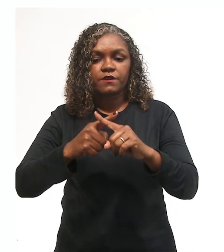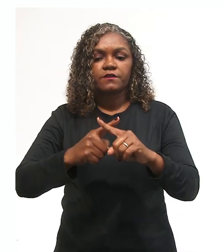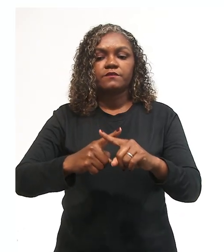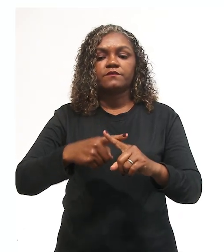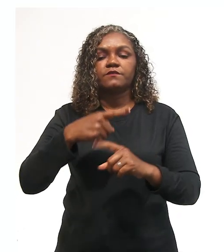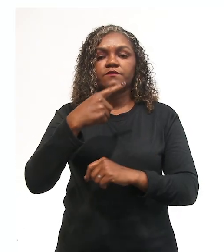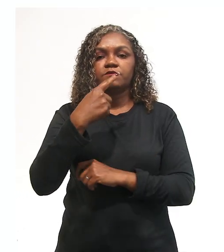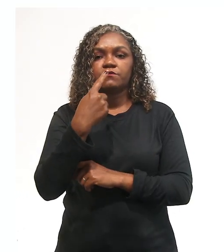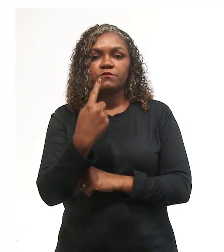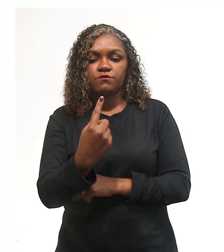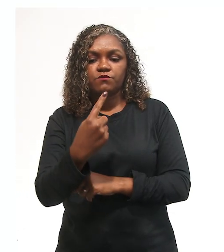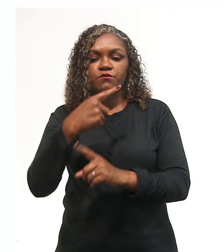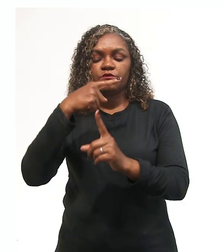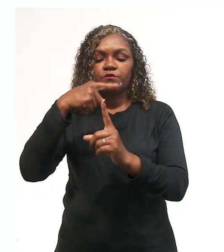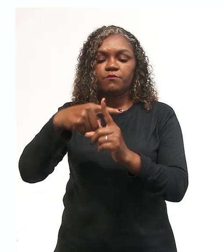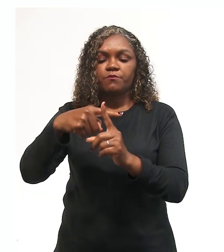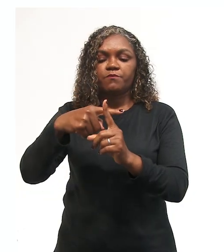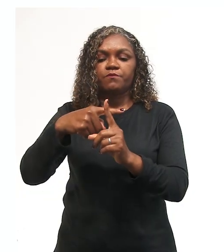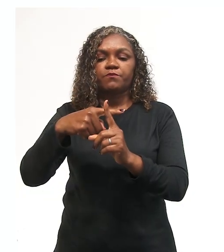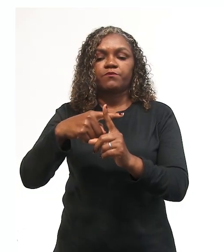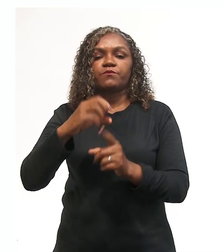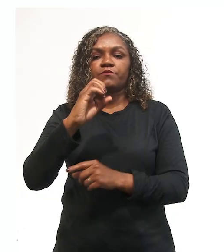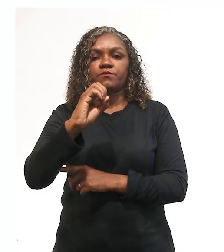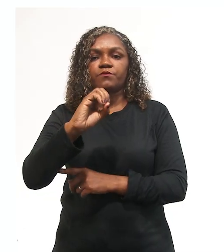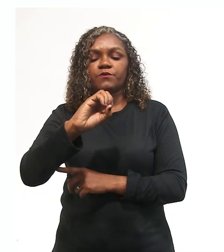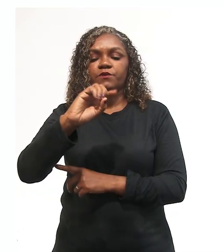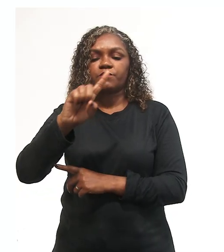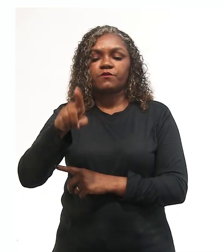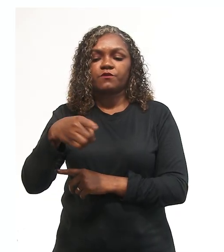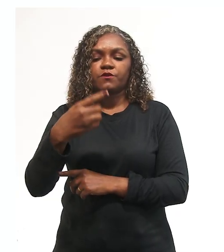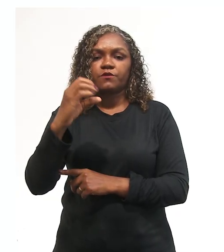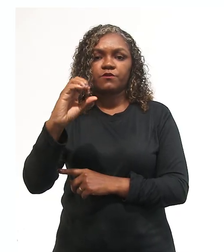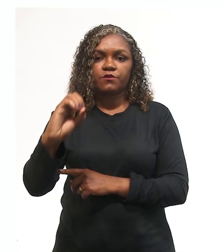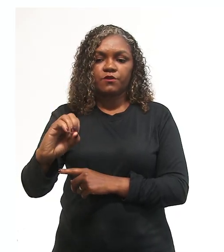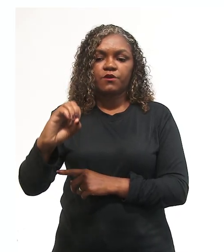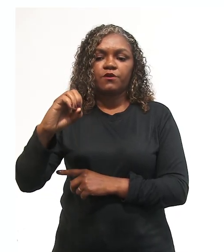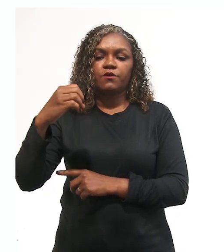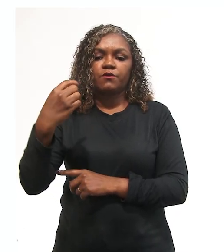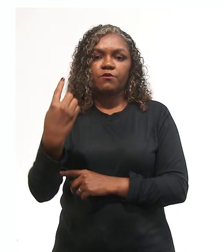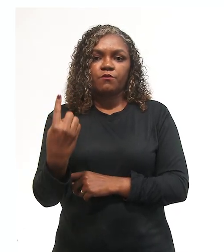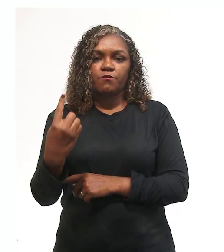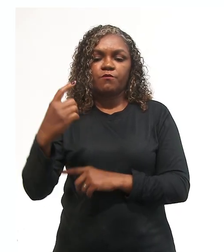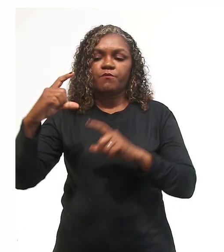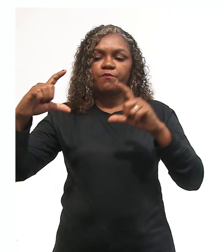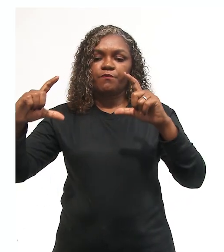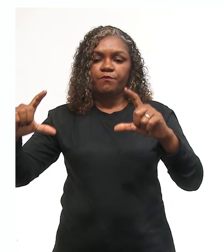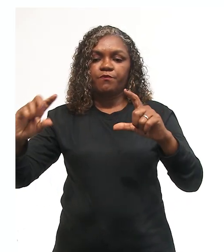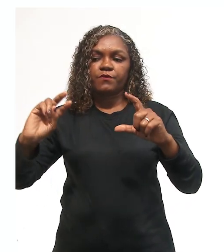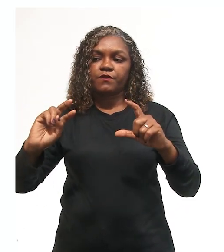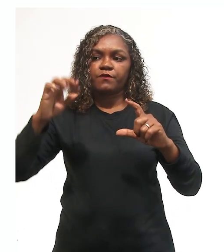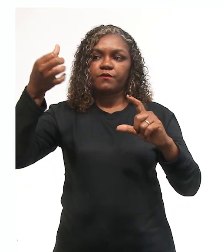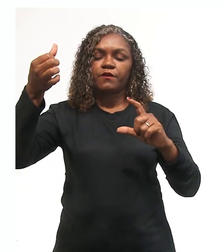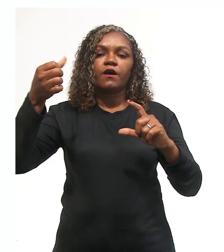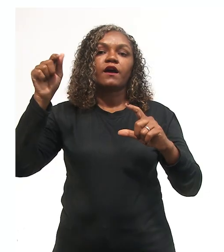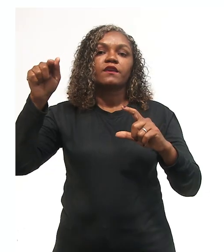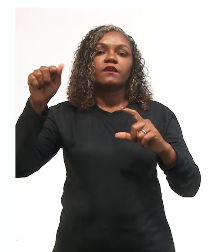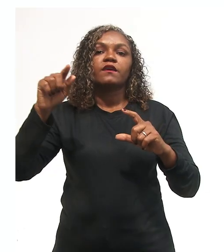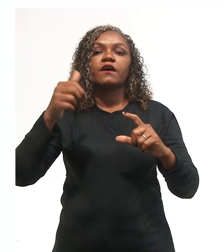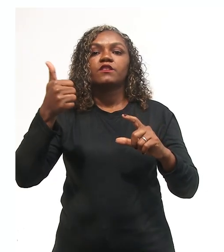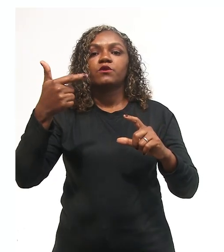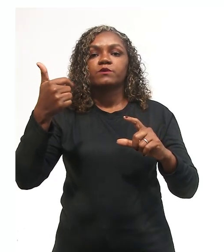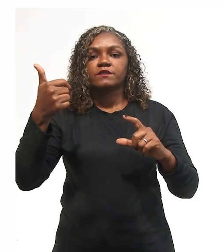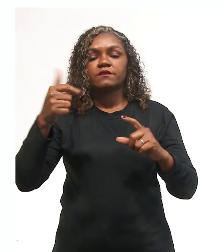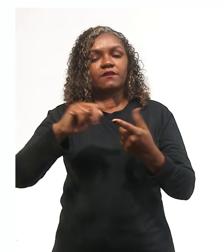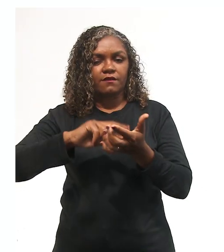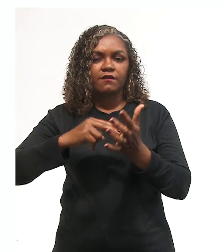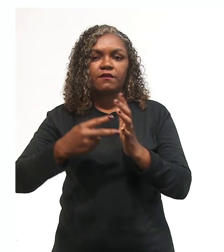de 0,01 elevado ao prazo de 12 meses, né? Então,